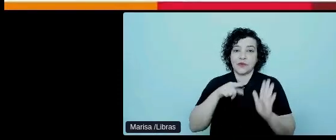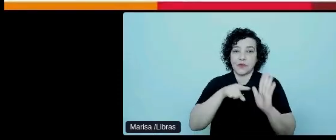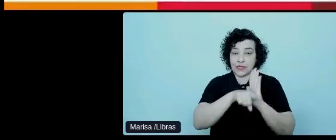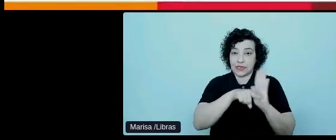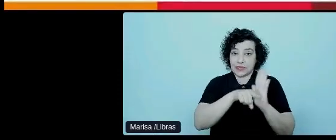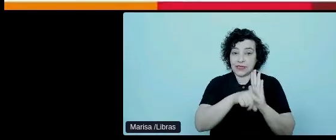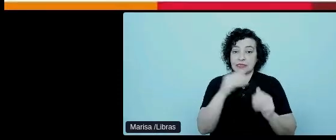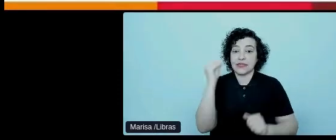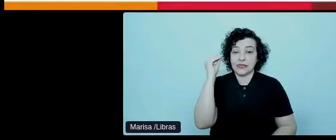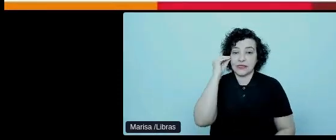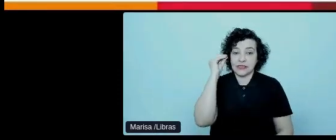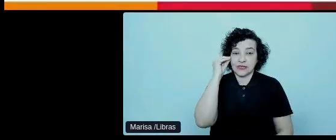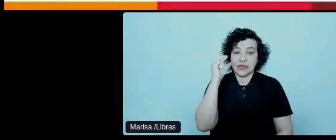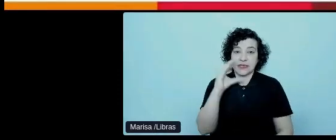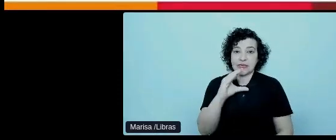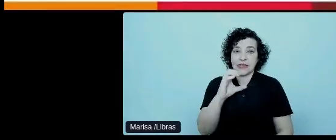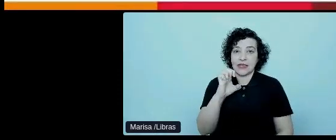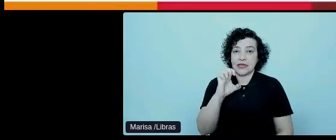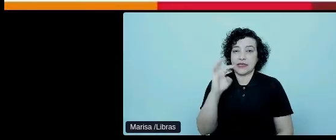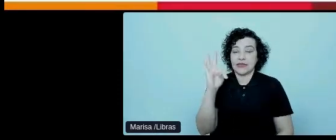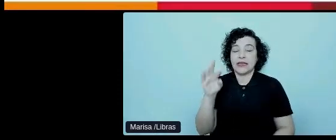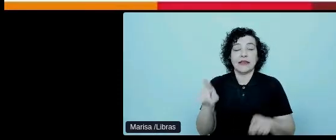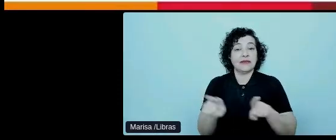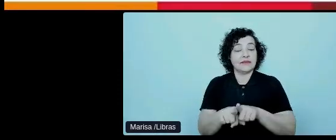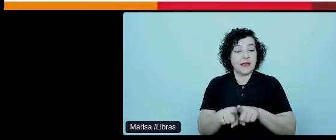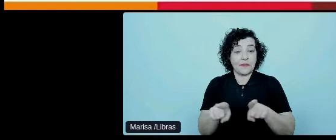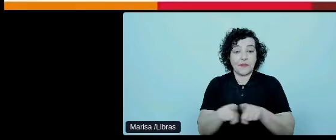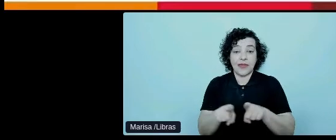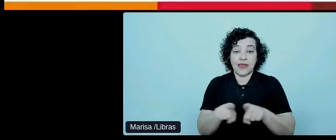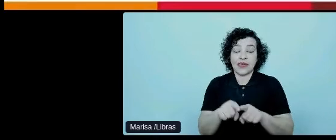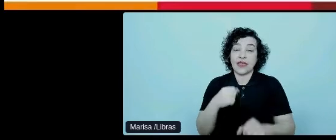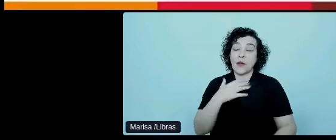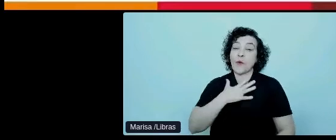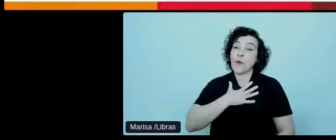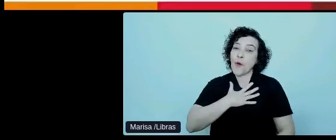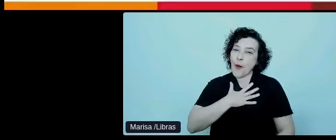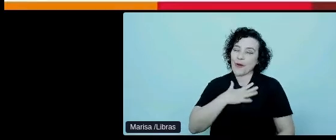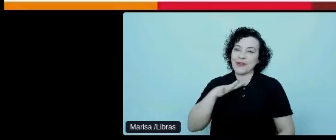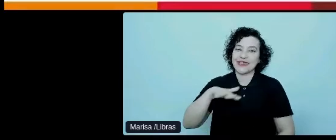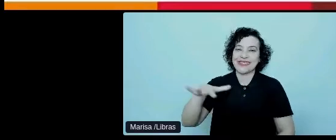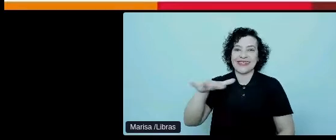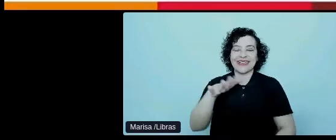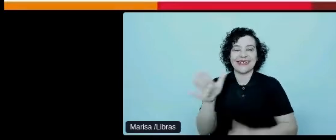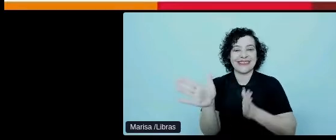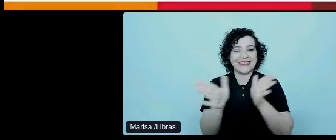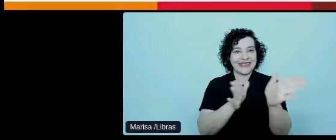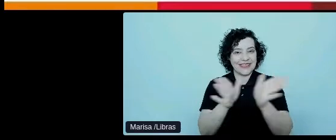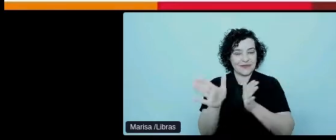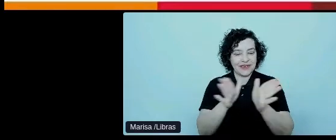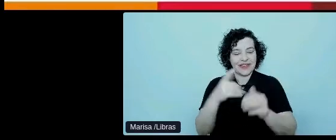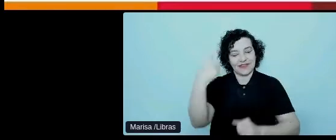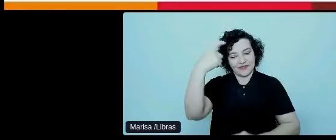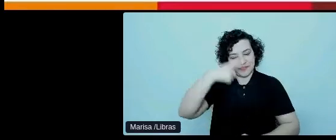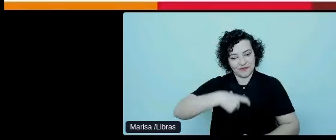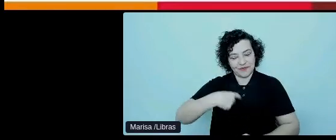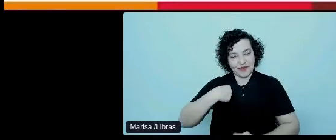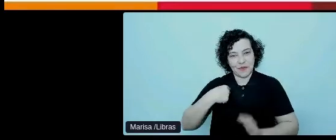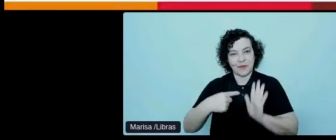testes na CIT e sou entusiasta do mundo da acessibilidade. Essa sou eu.